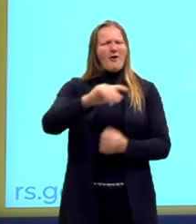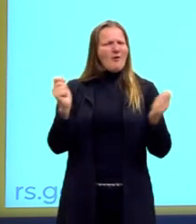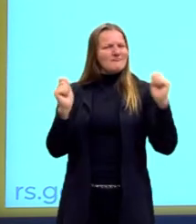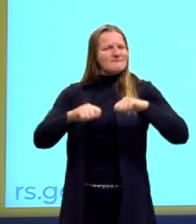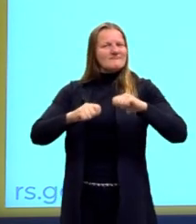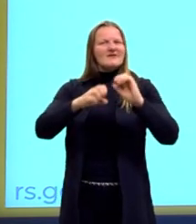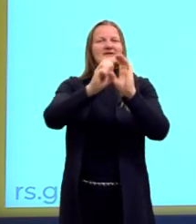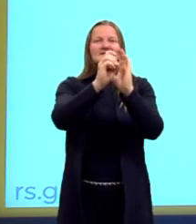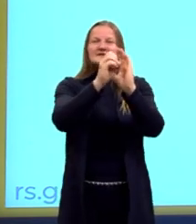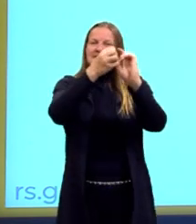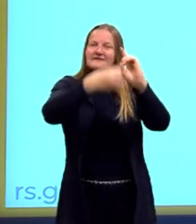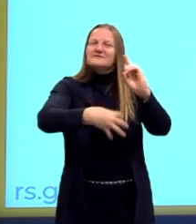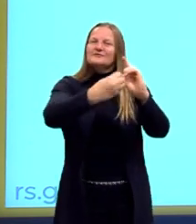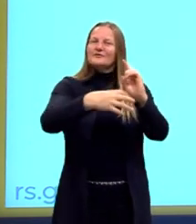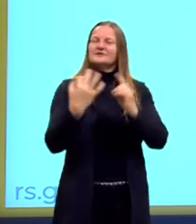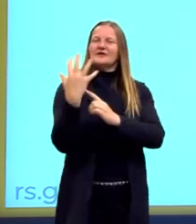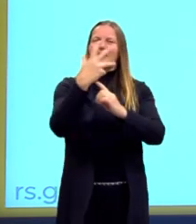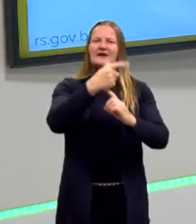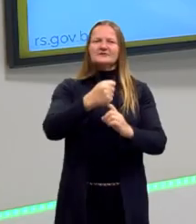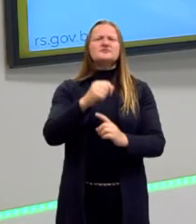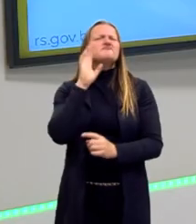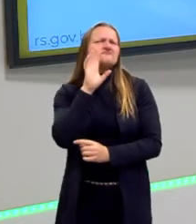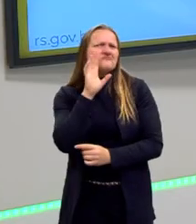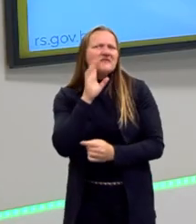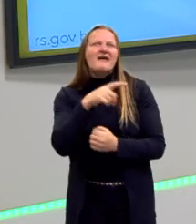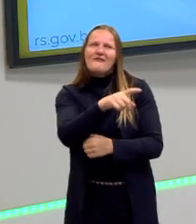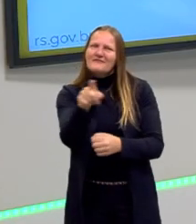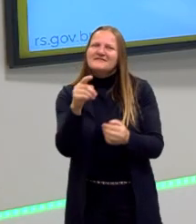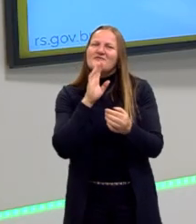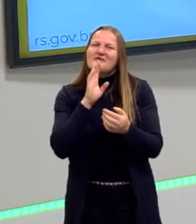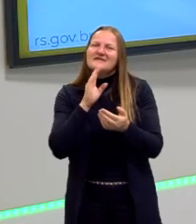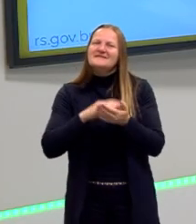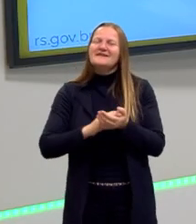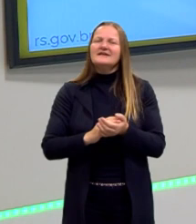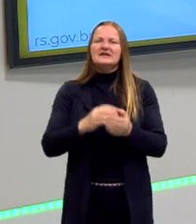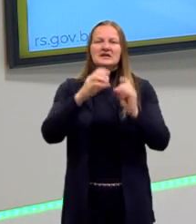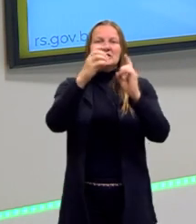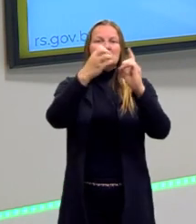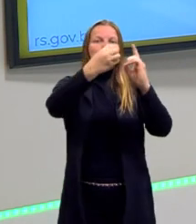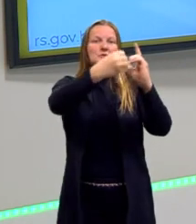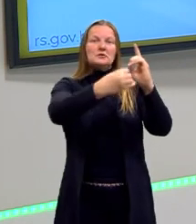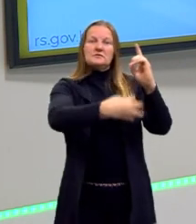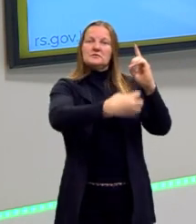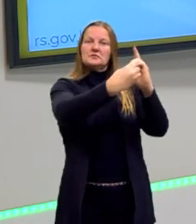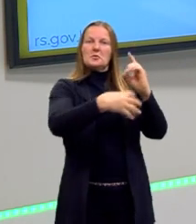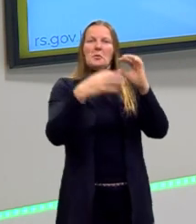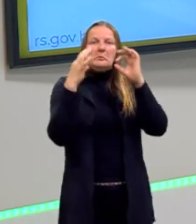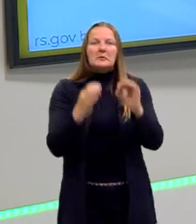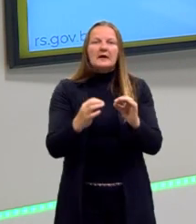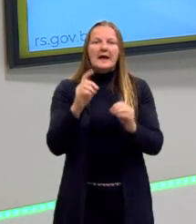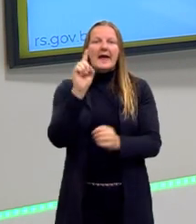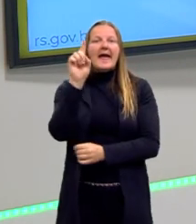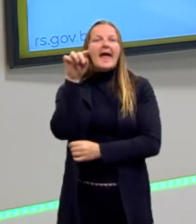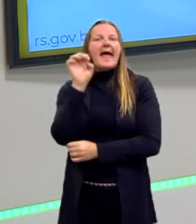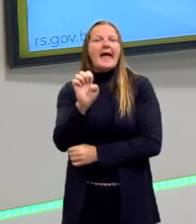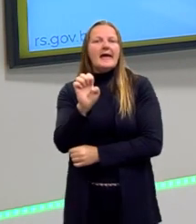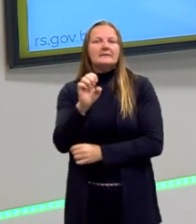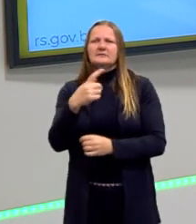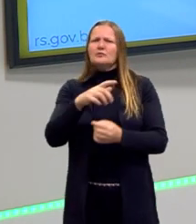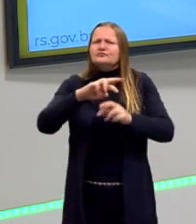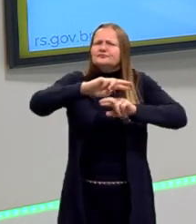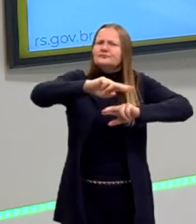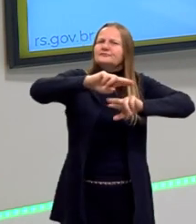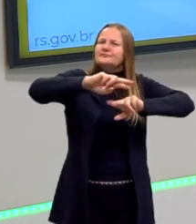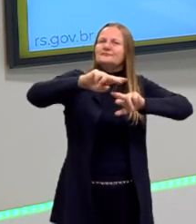definições da arte e acho que até bacana né não tem essa definição exata da arte esses aspecto